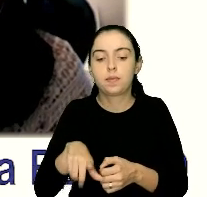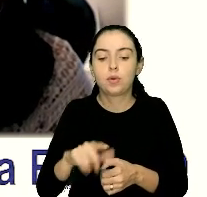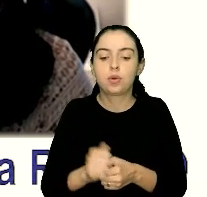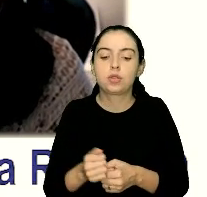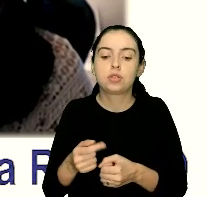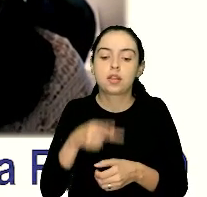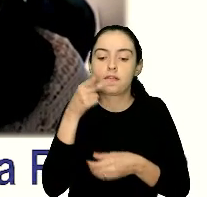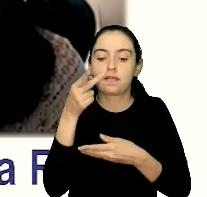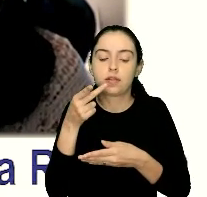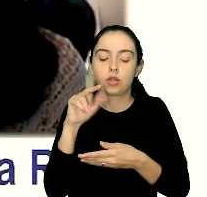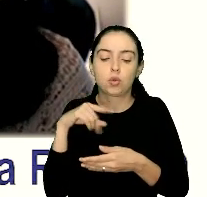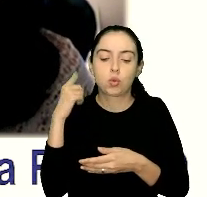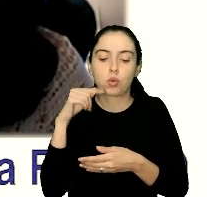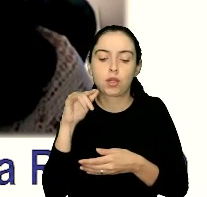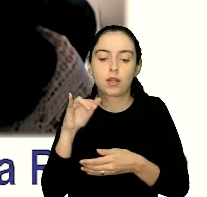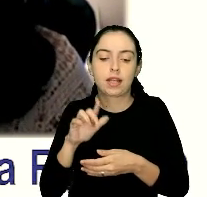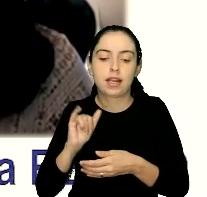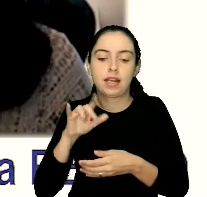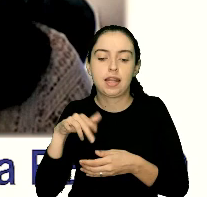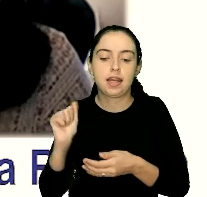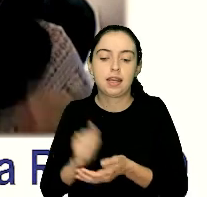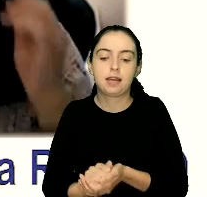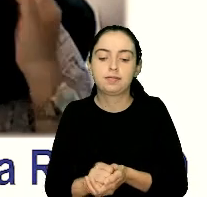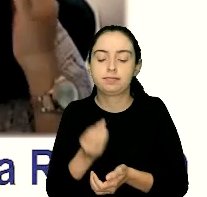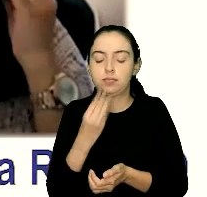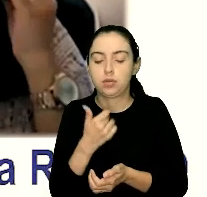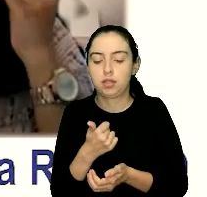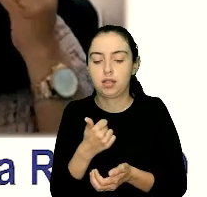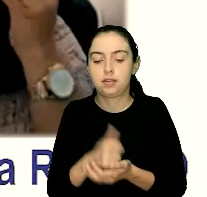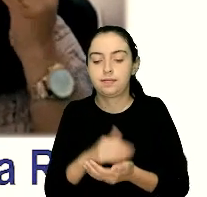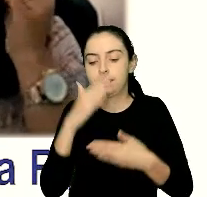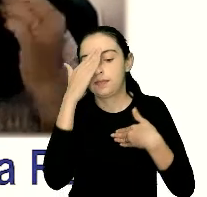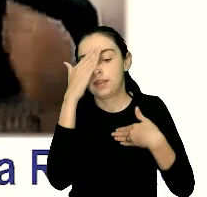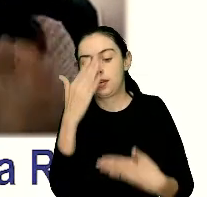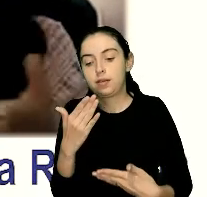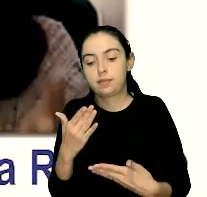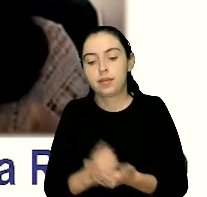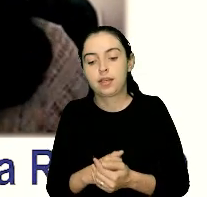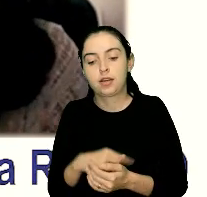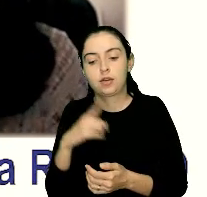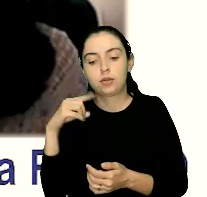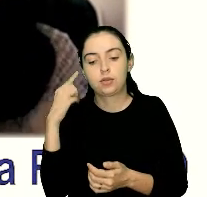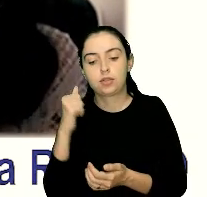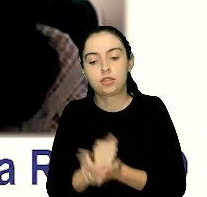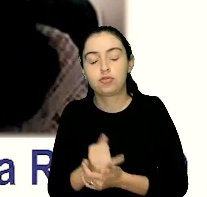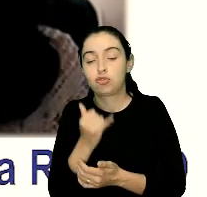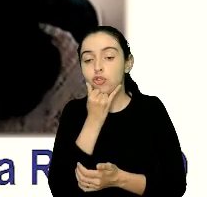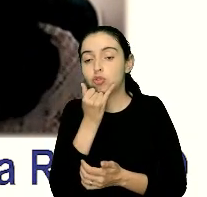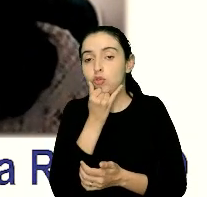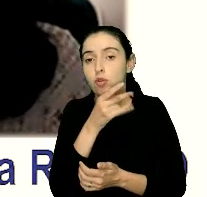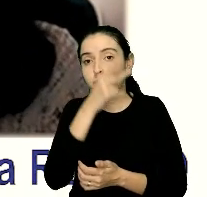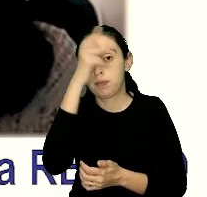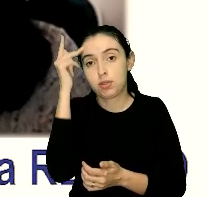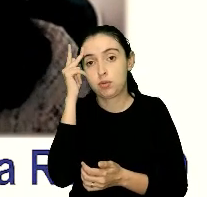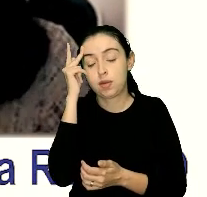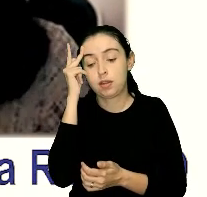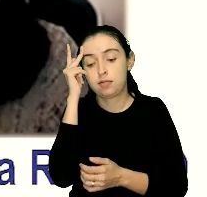está bem? Obrigada, doutora. Desculpa, gente. Minha internet caiu bem na hora.